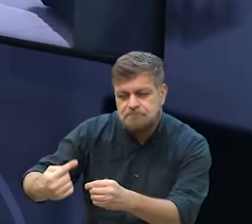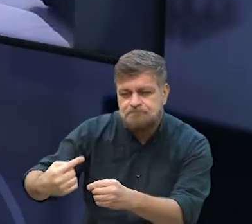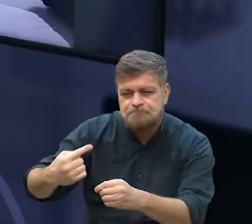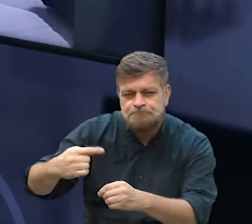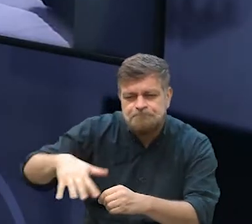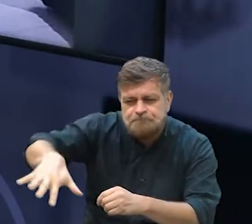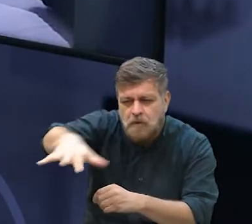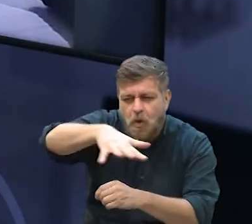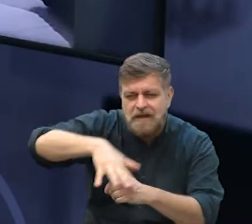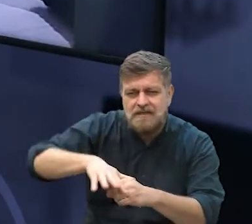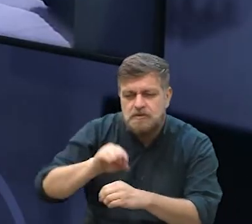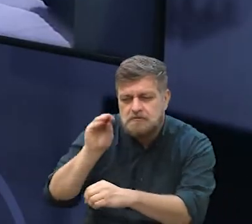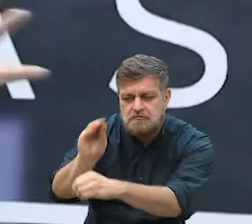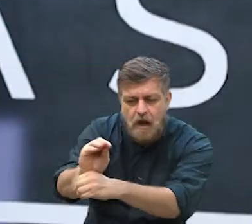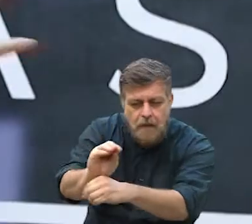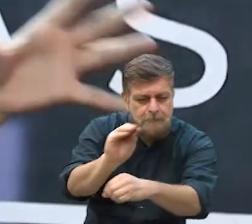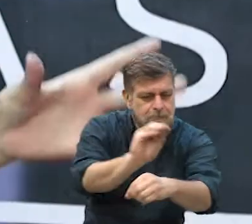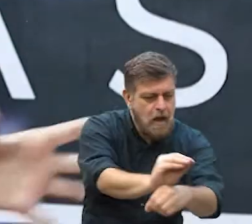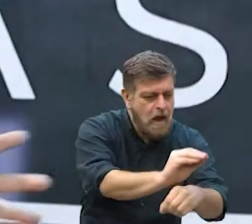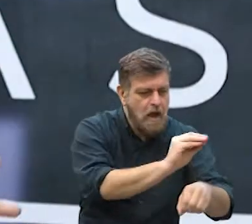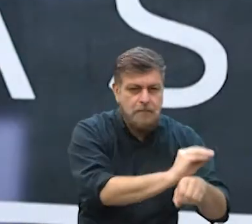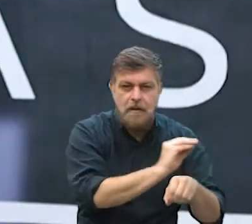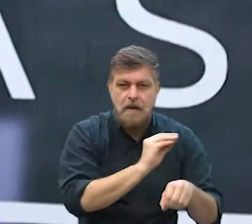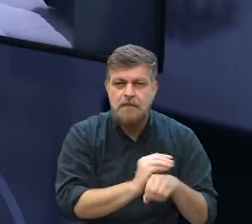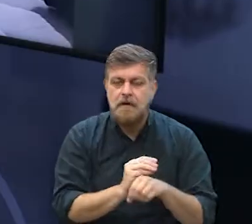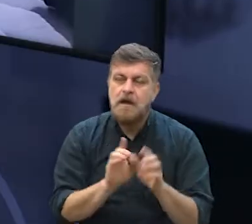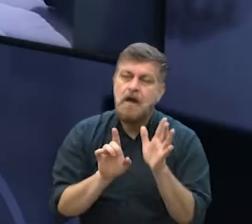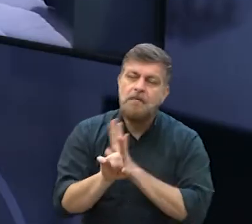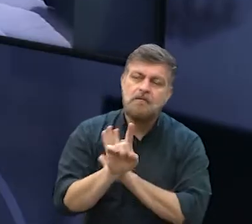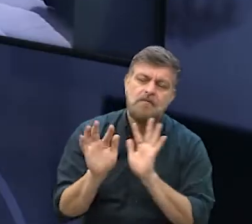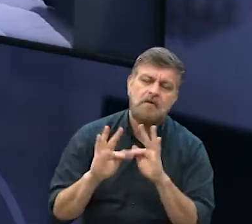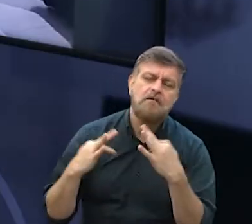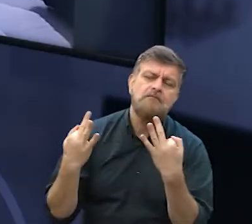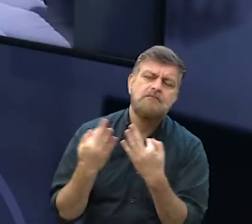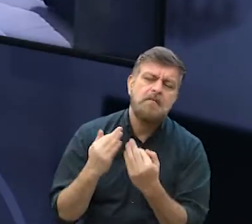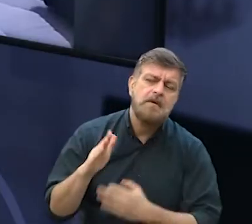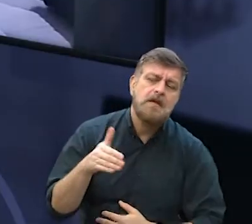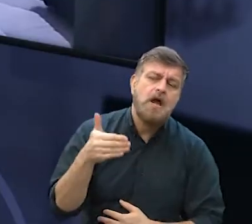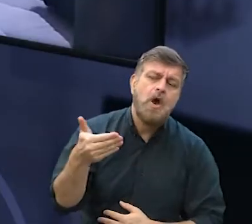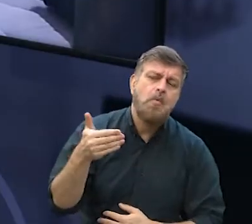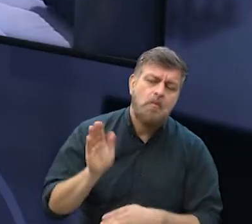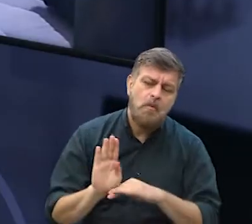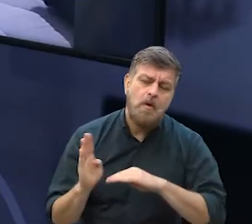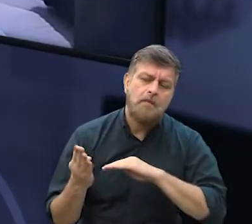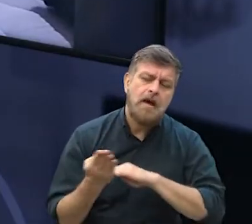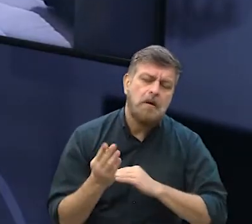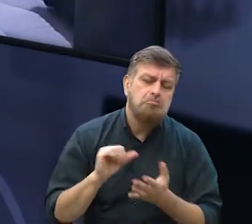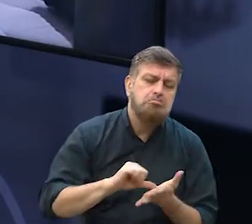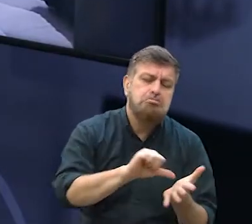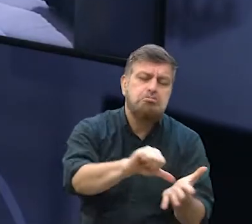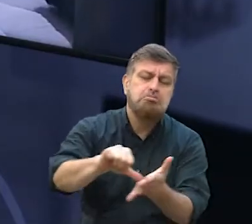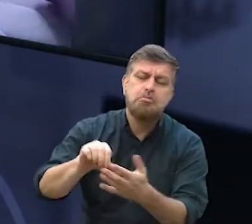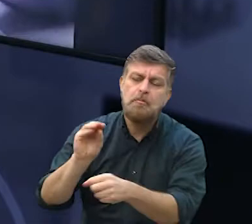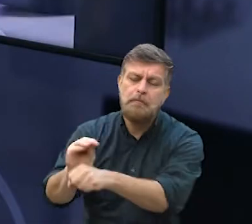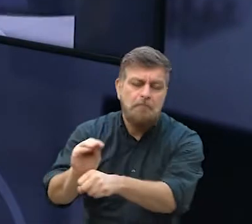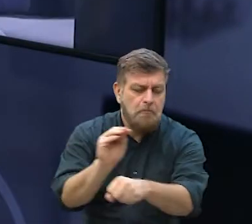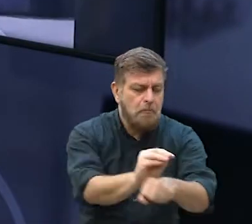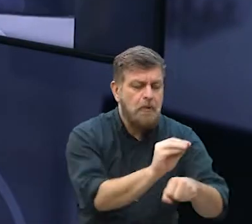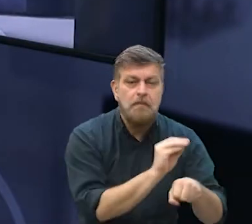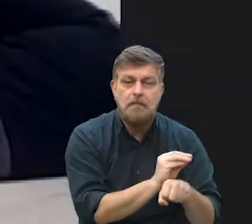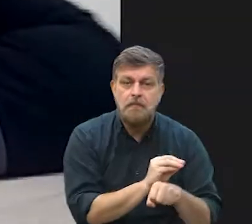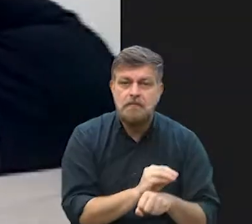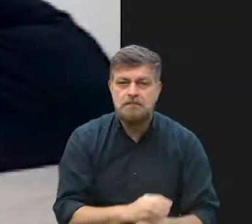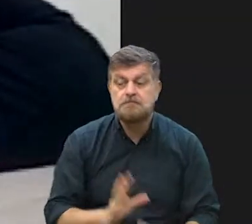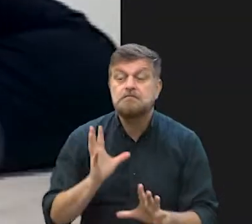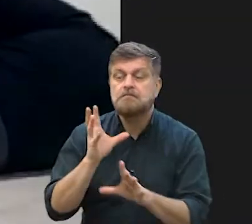né? Conta pra gente de que tipos de famílias a gente está falando e de quais bairros de Campinas. Isso, nós